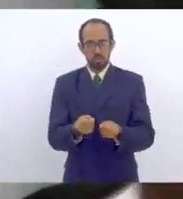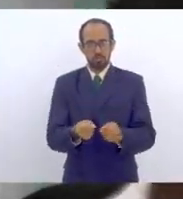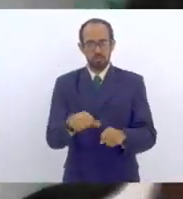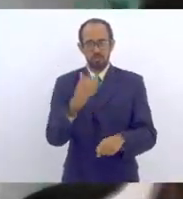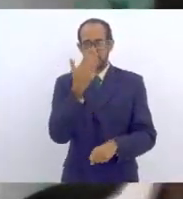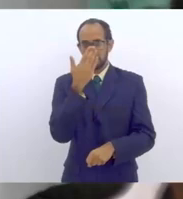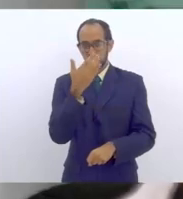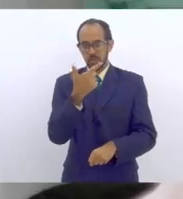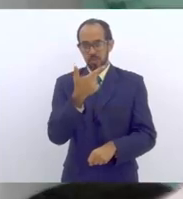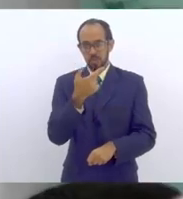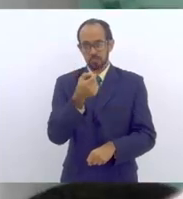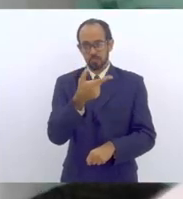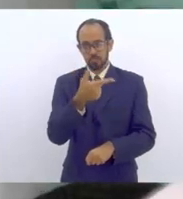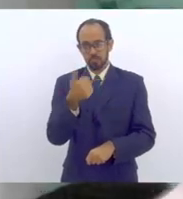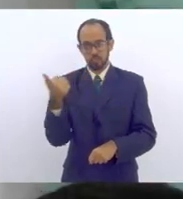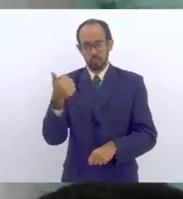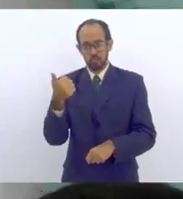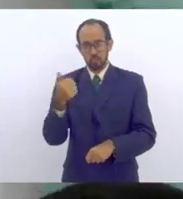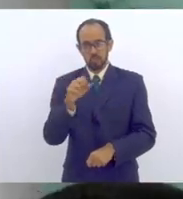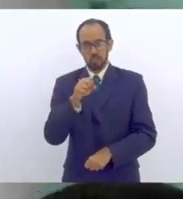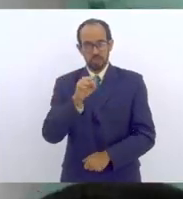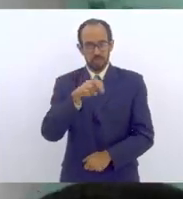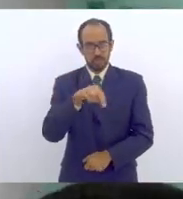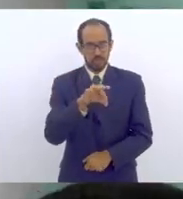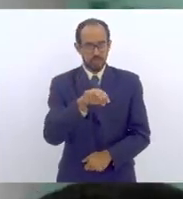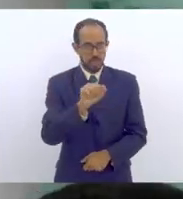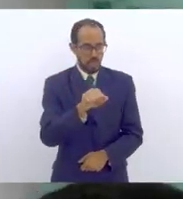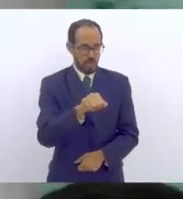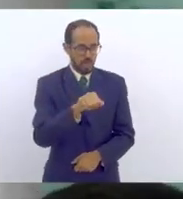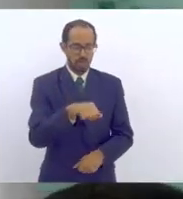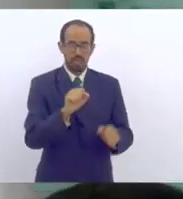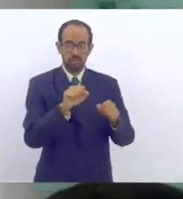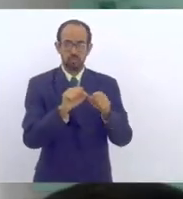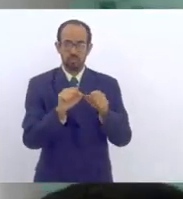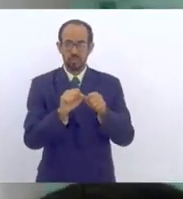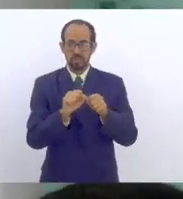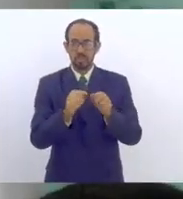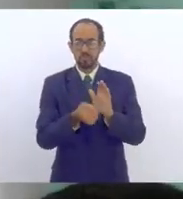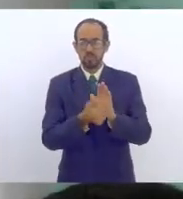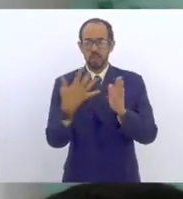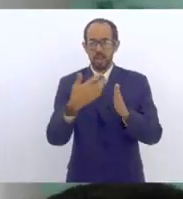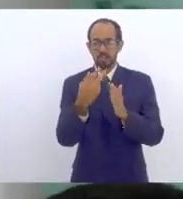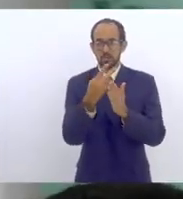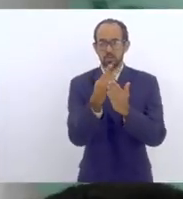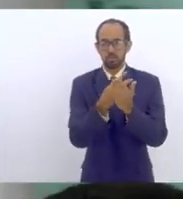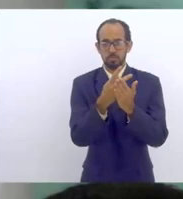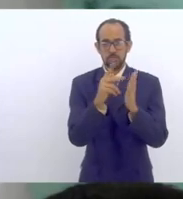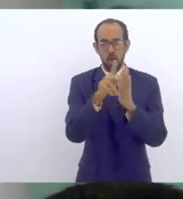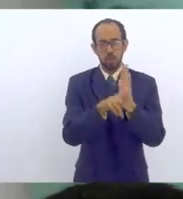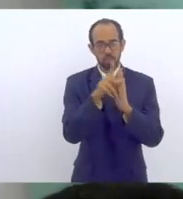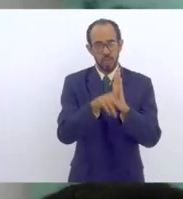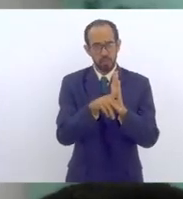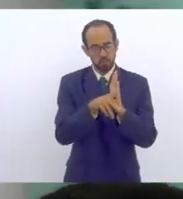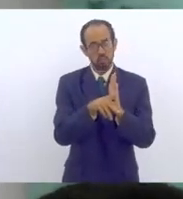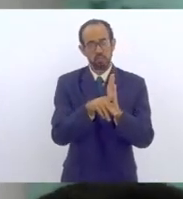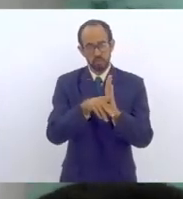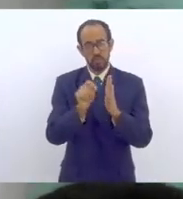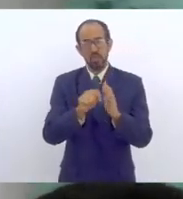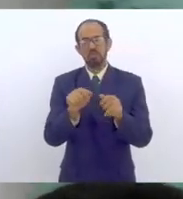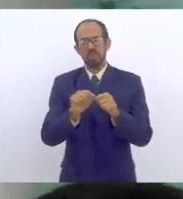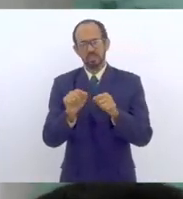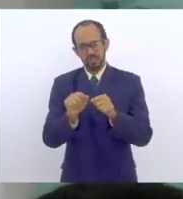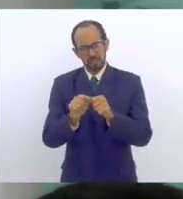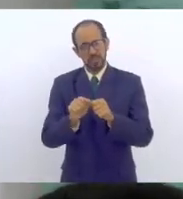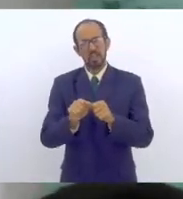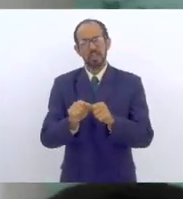deu um choque de Gestão na casa tirando do papel e inúmeros projetos engavetados realizando obras de reparo emergencial dando